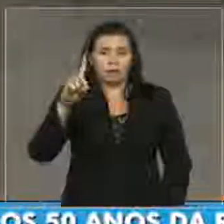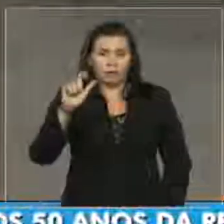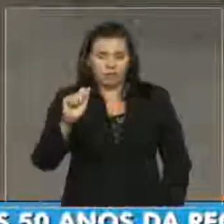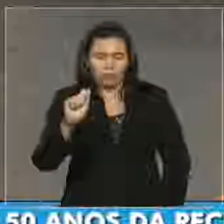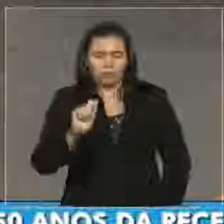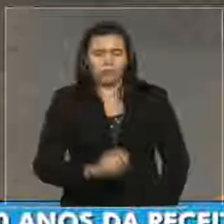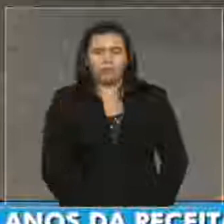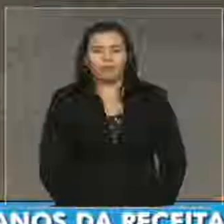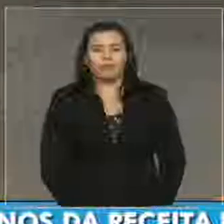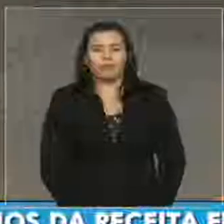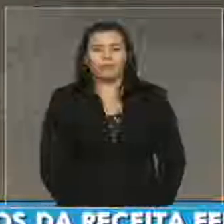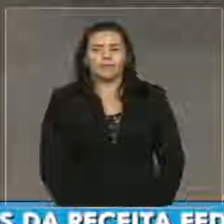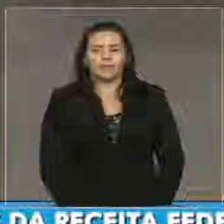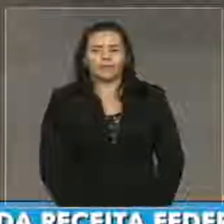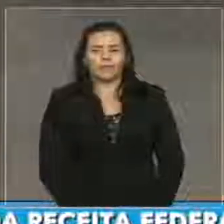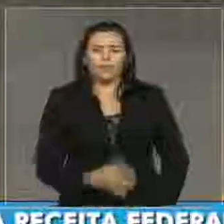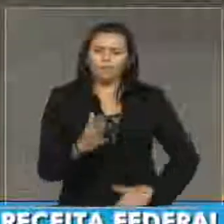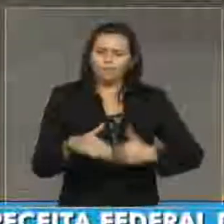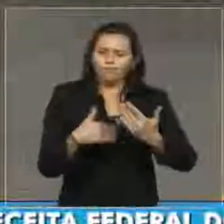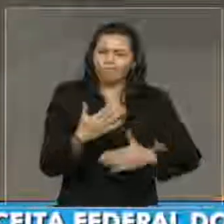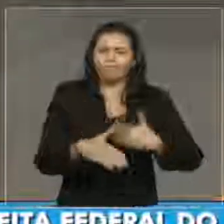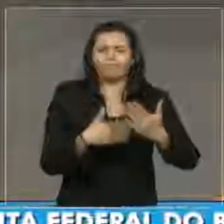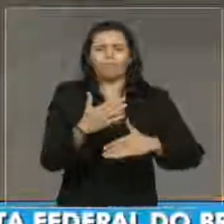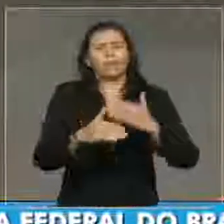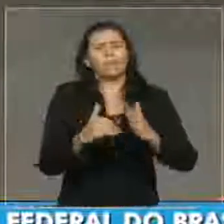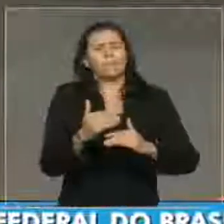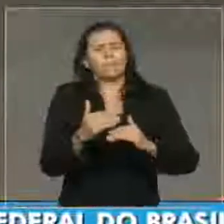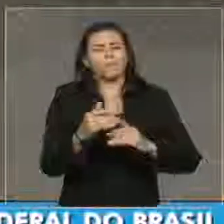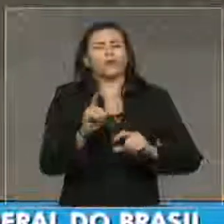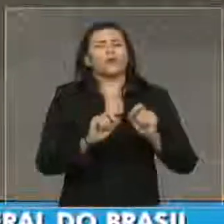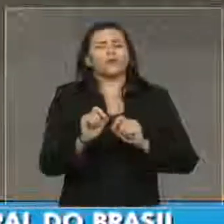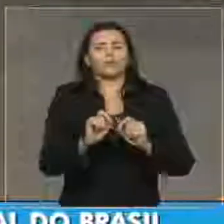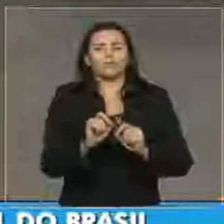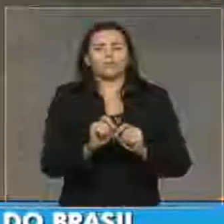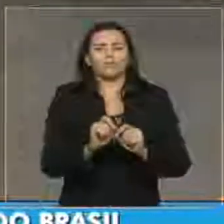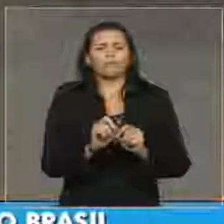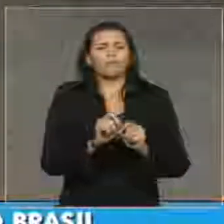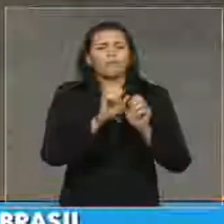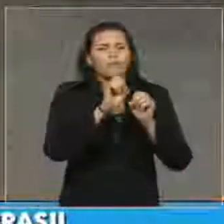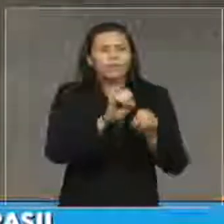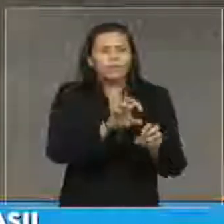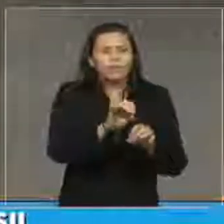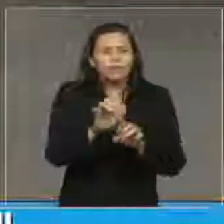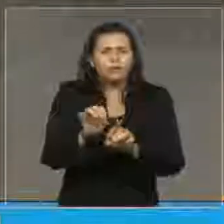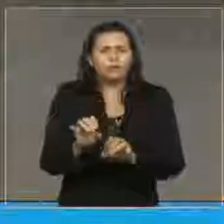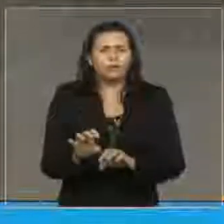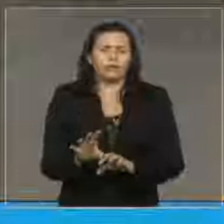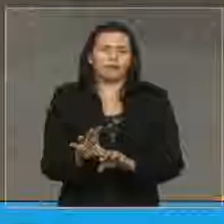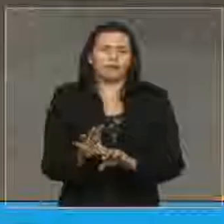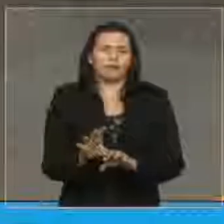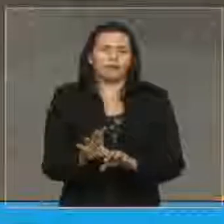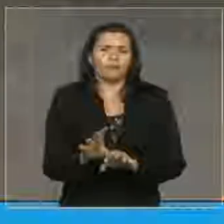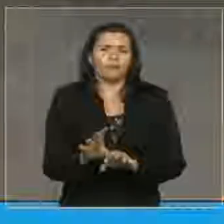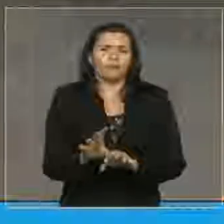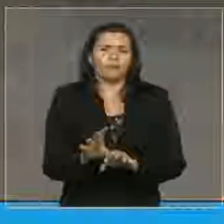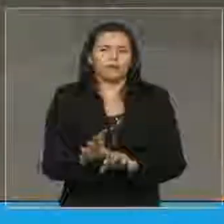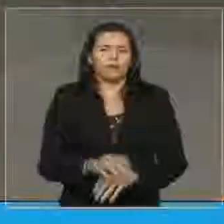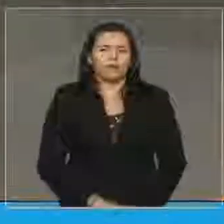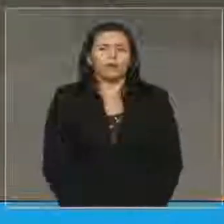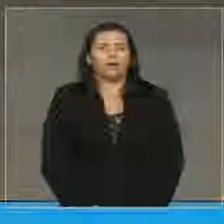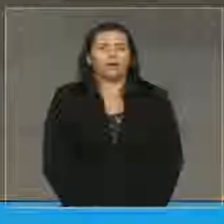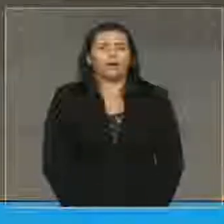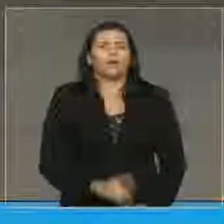processo, que é o processo de educação fiscal para a cidadania. É um processo